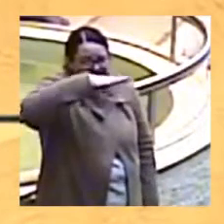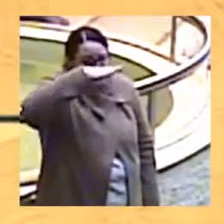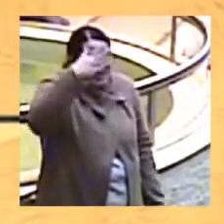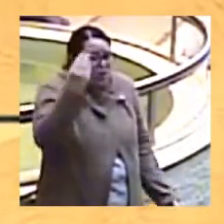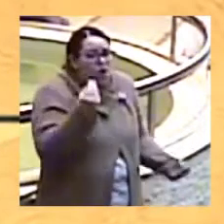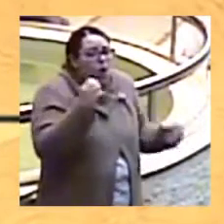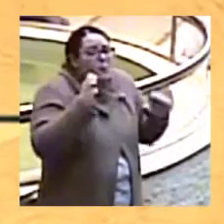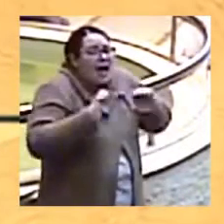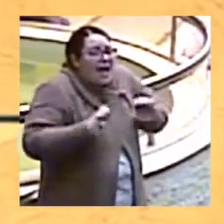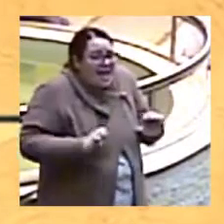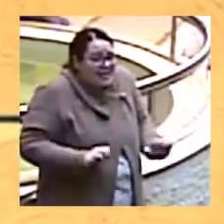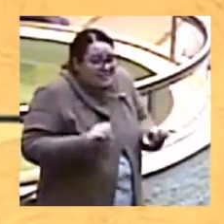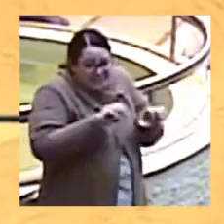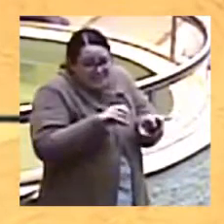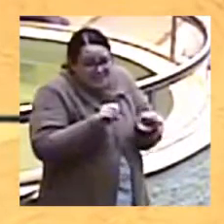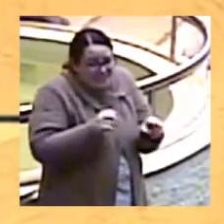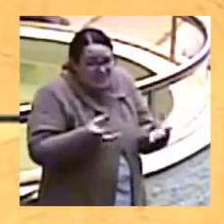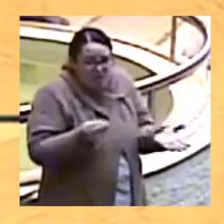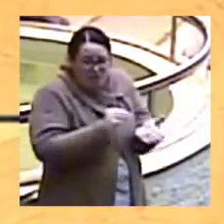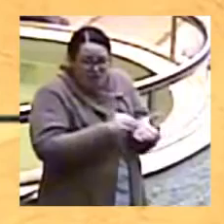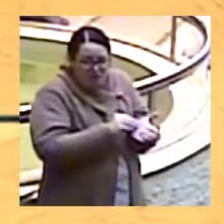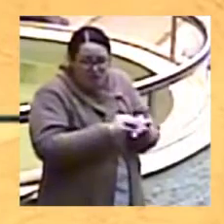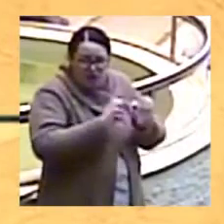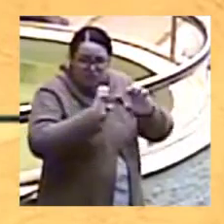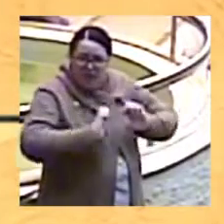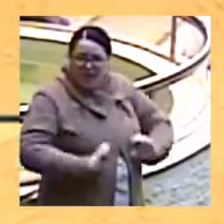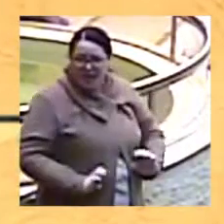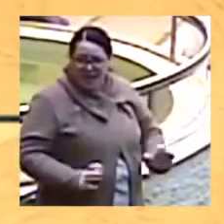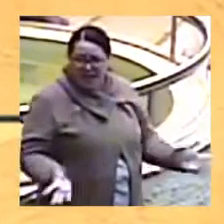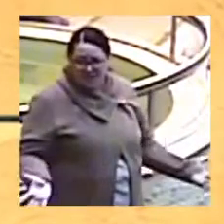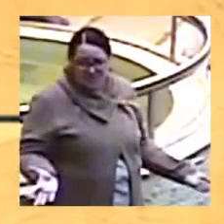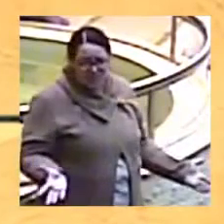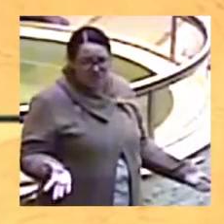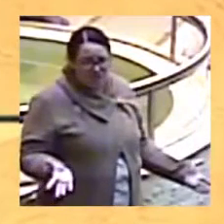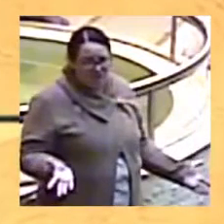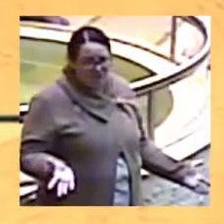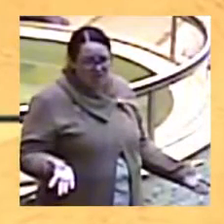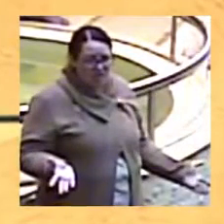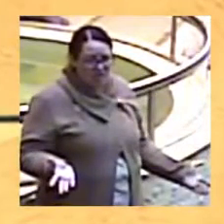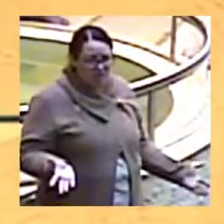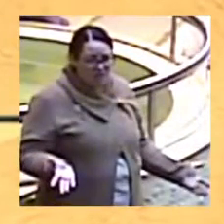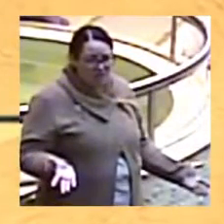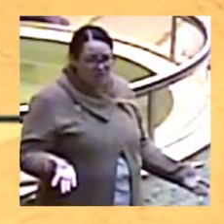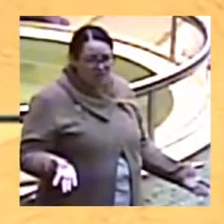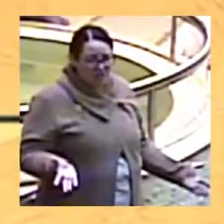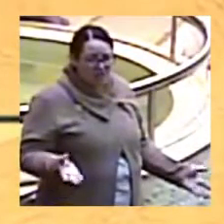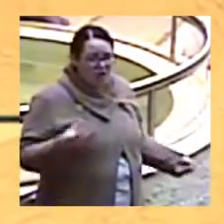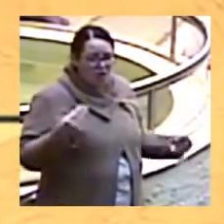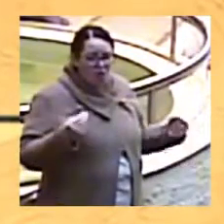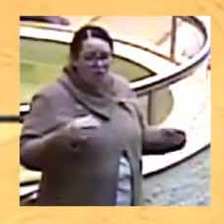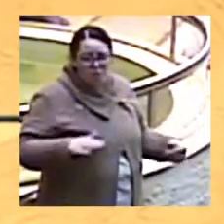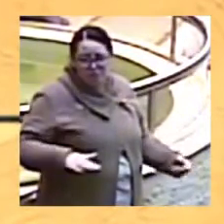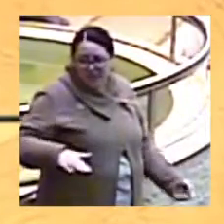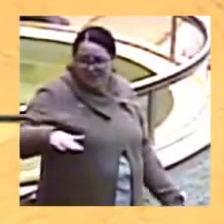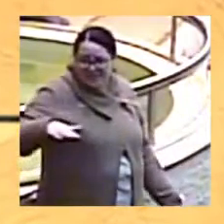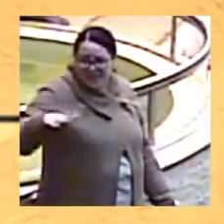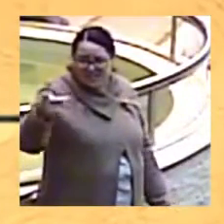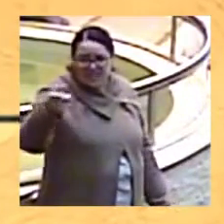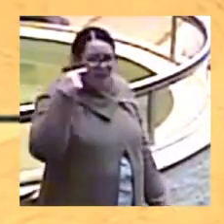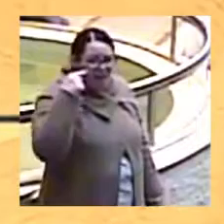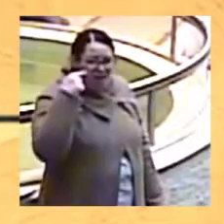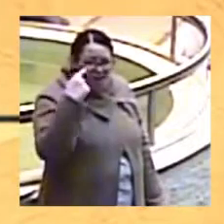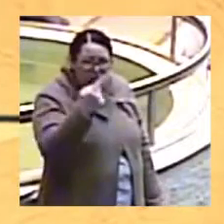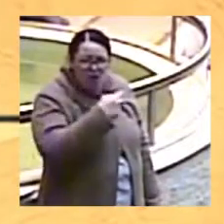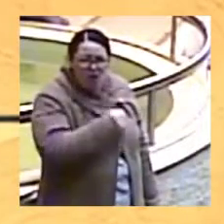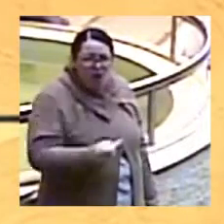dificilmente, pela falta de ética, na vida social, dificilmente, serão baluartes, a não ser, que estejam, comissionados, na